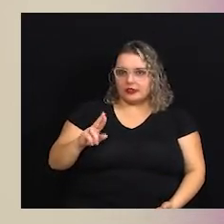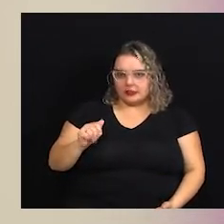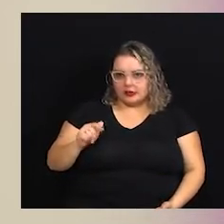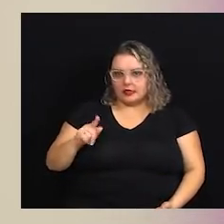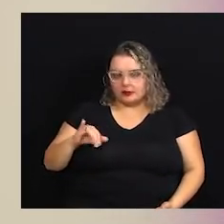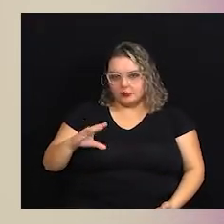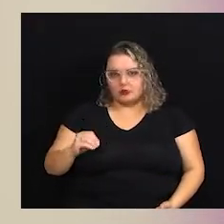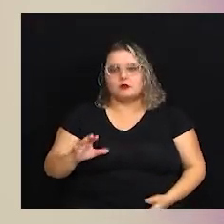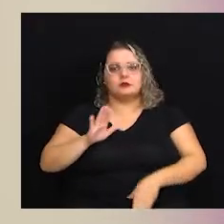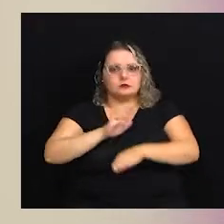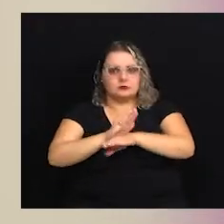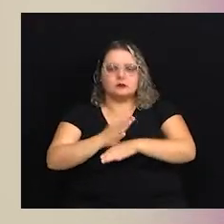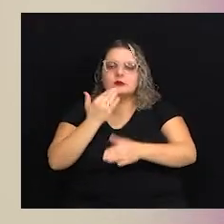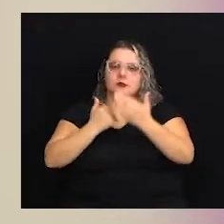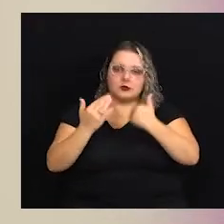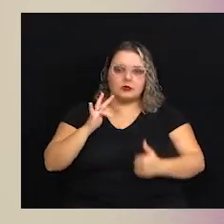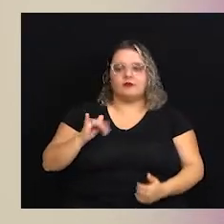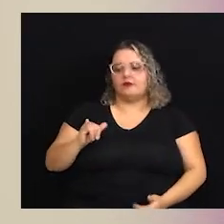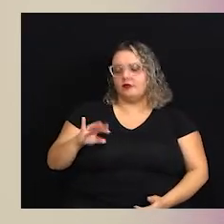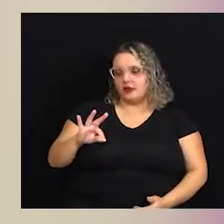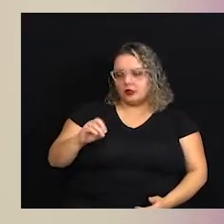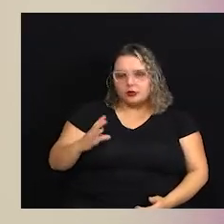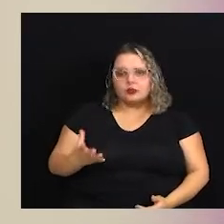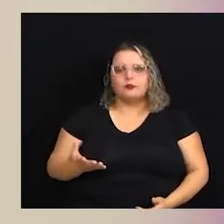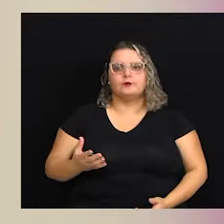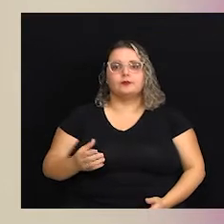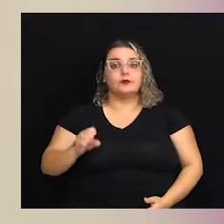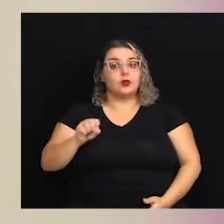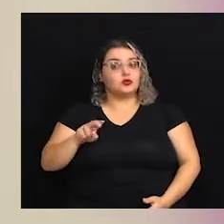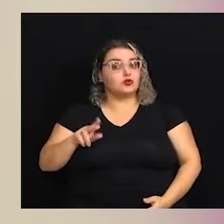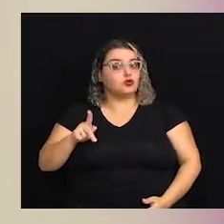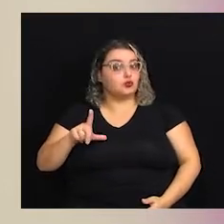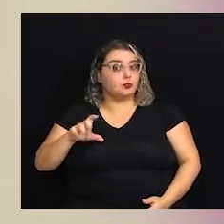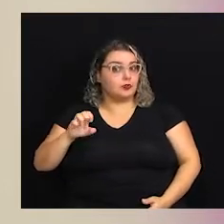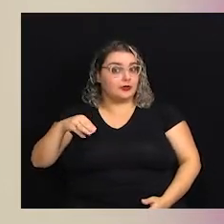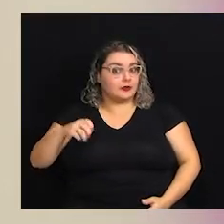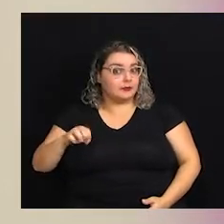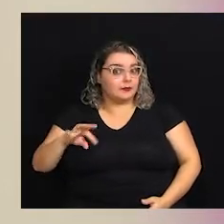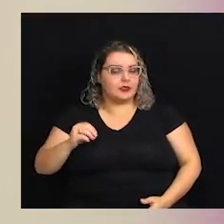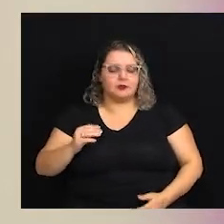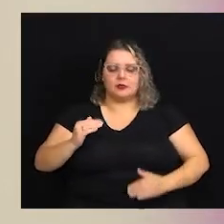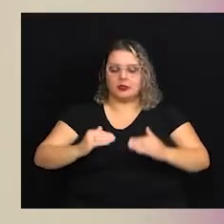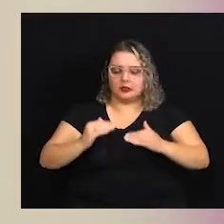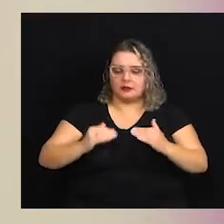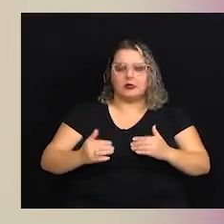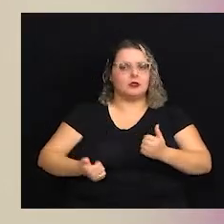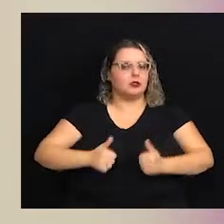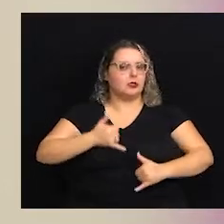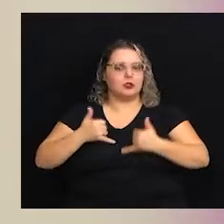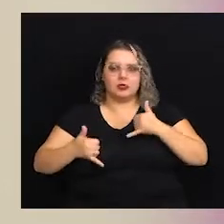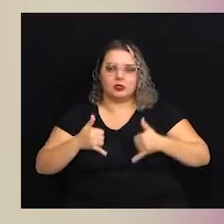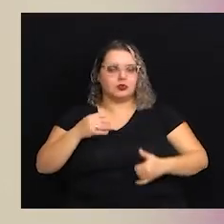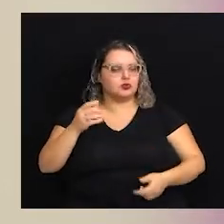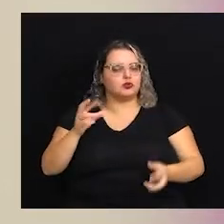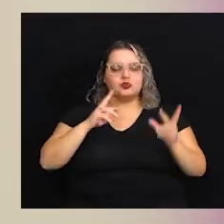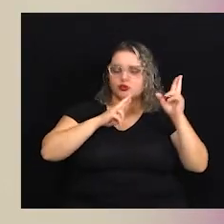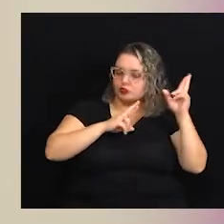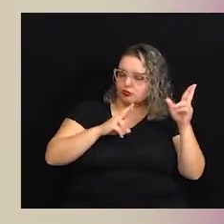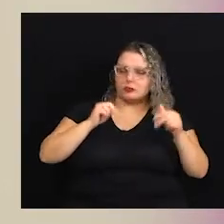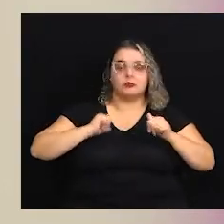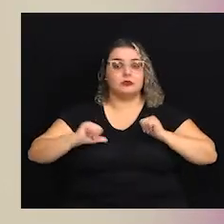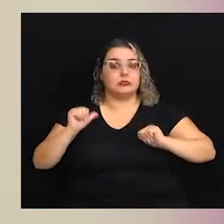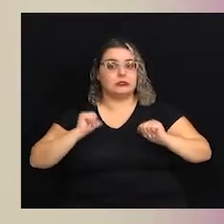ajudam. Então, alimentação, fito, suplemento para organizar tudo isso, essas questões que eu falei de energia, sono,